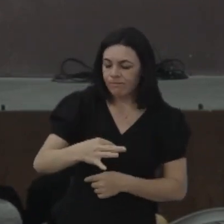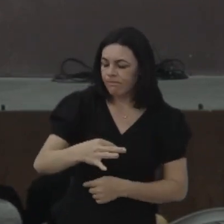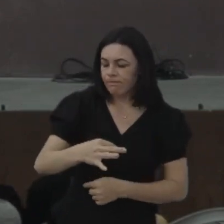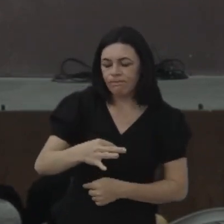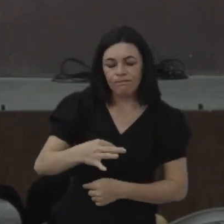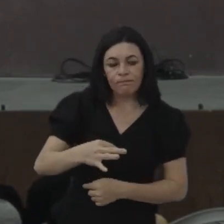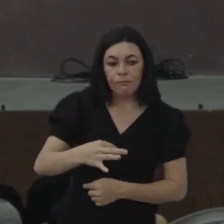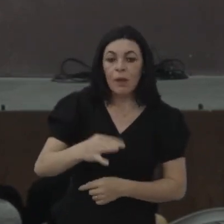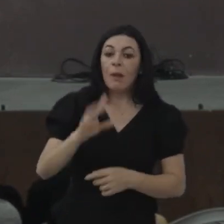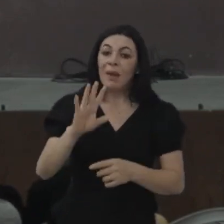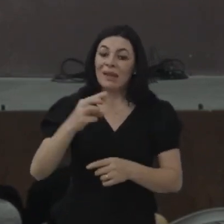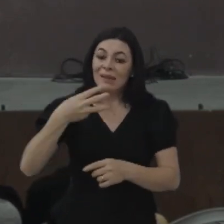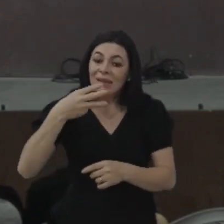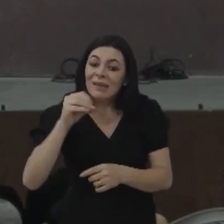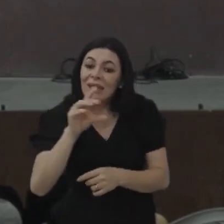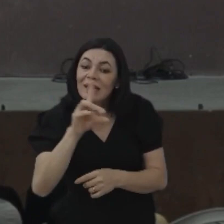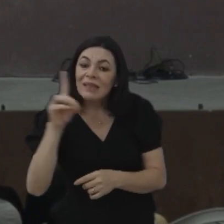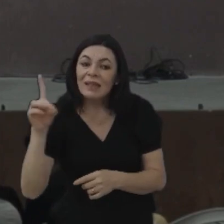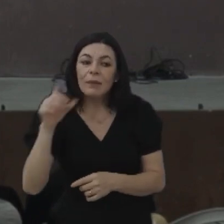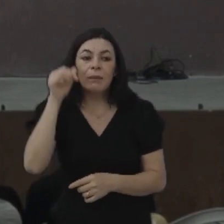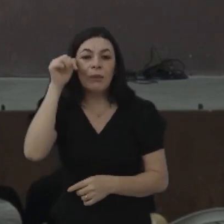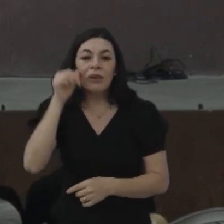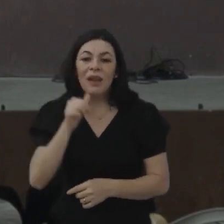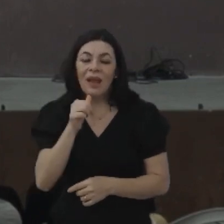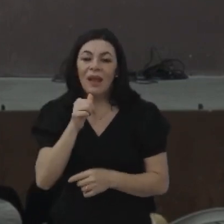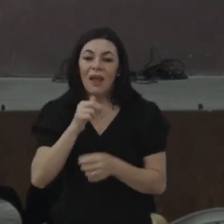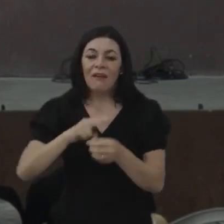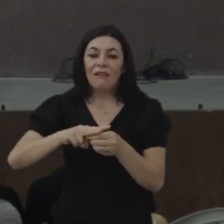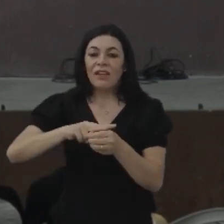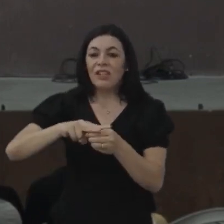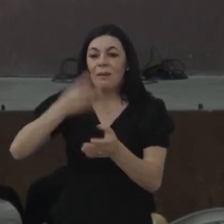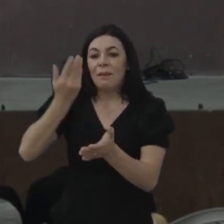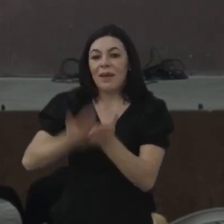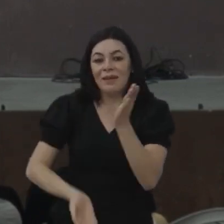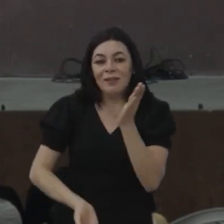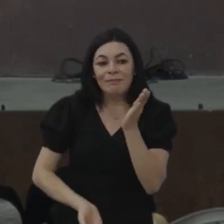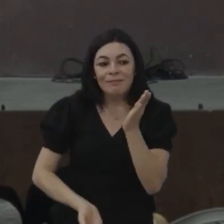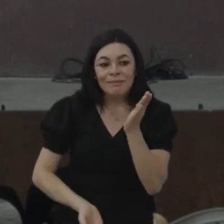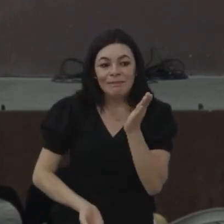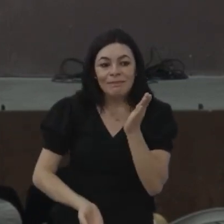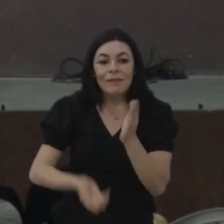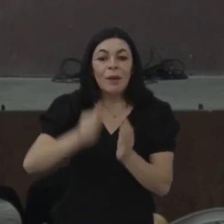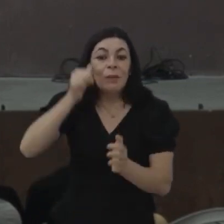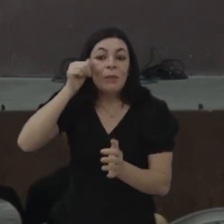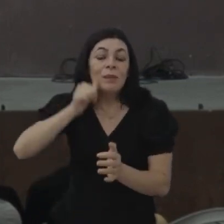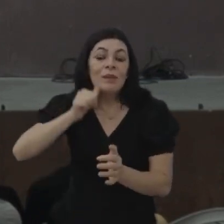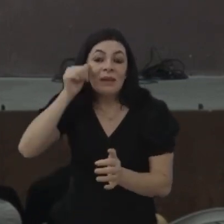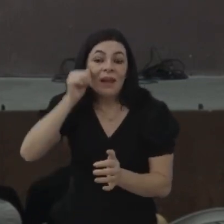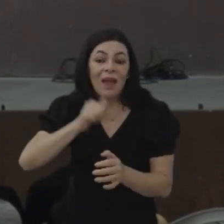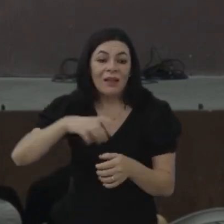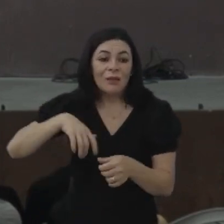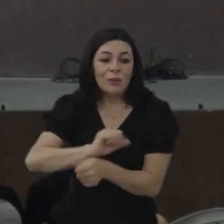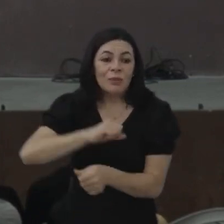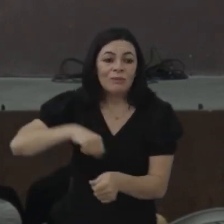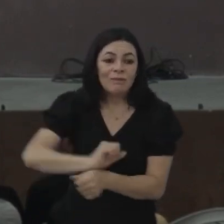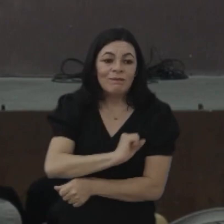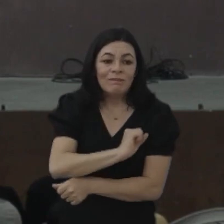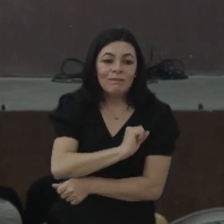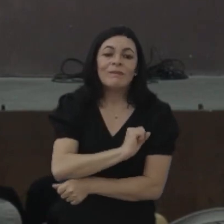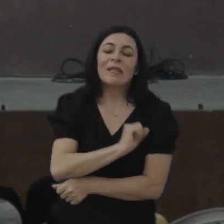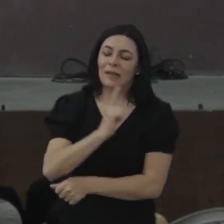Mas são 30 dias de meninas perdendo a virgindade, mulheres sendo